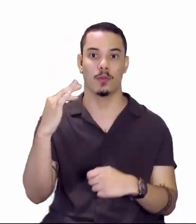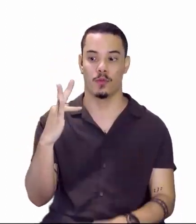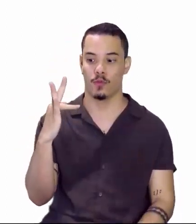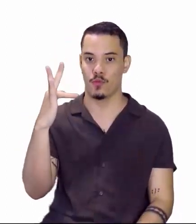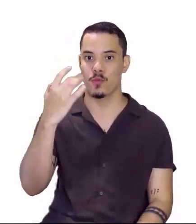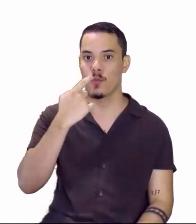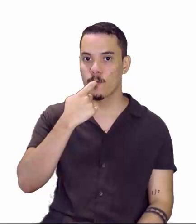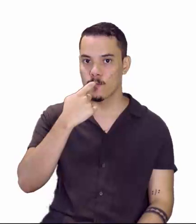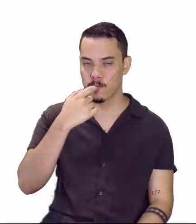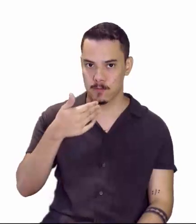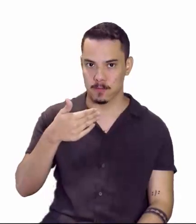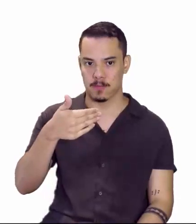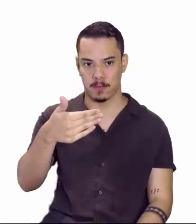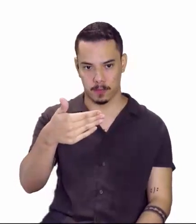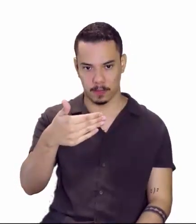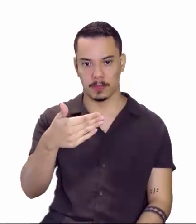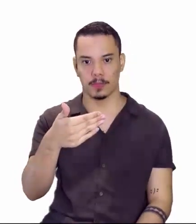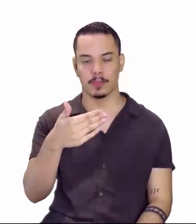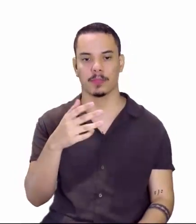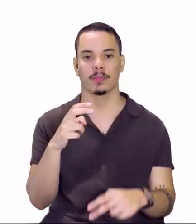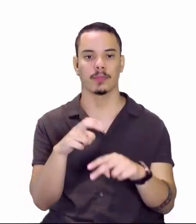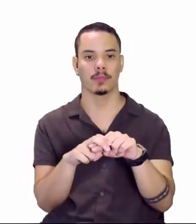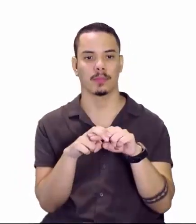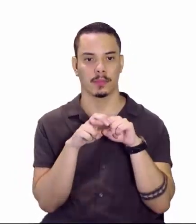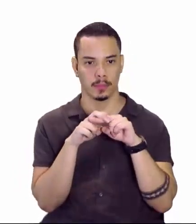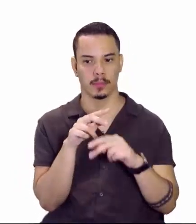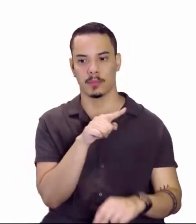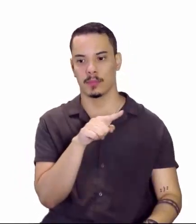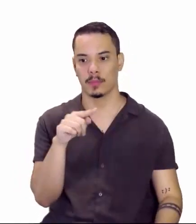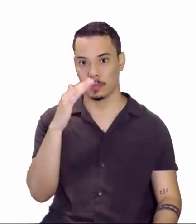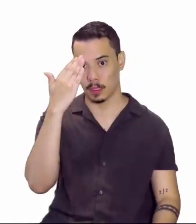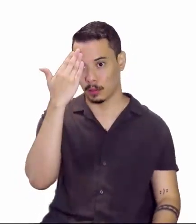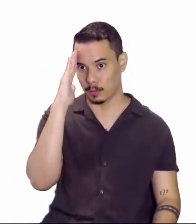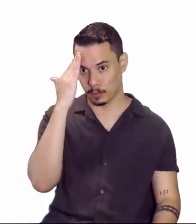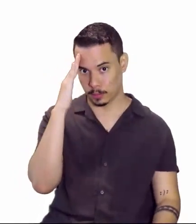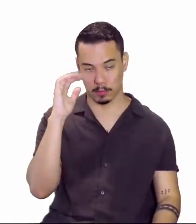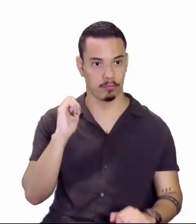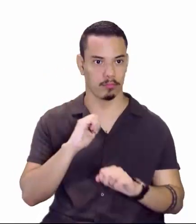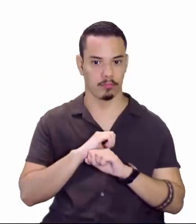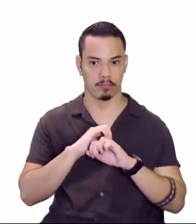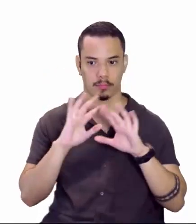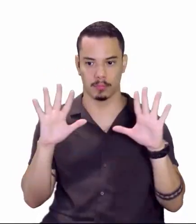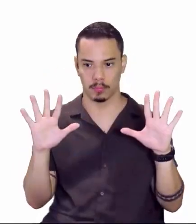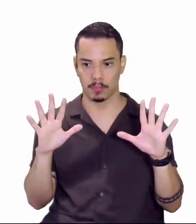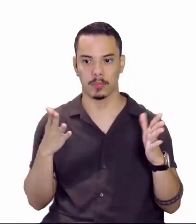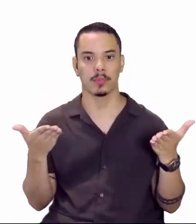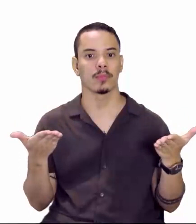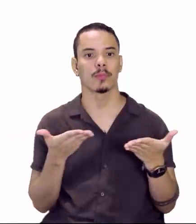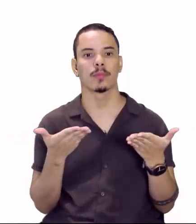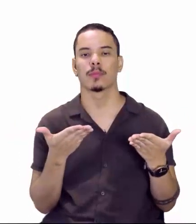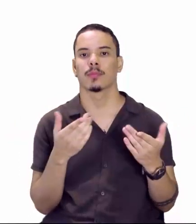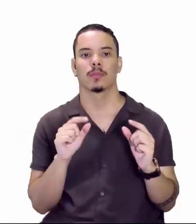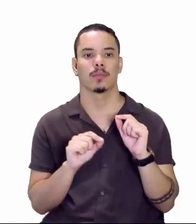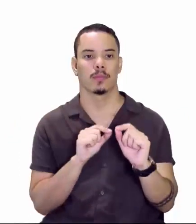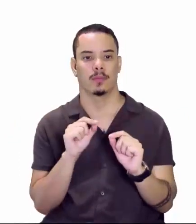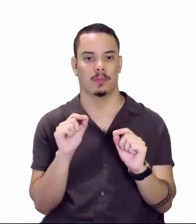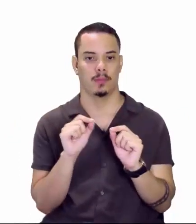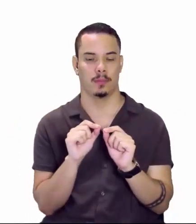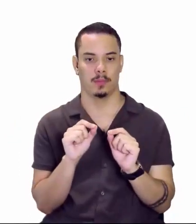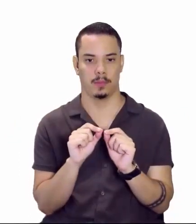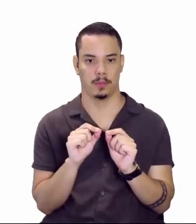tá joia? Então, sendo assim, você entendeu perfeitamente. Agora vamos partir para a